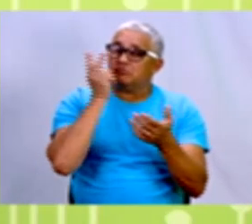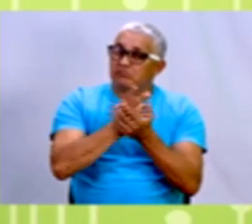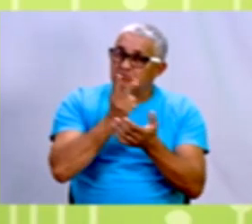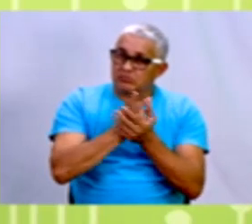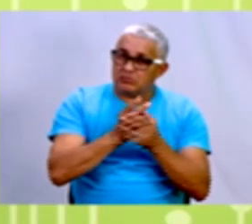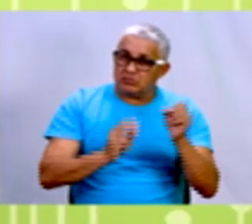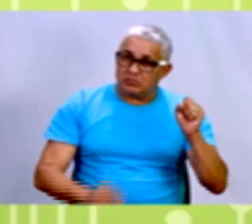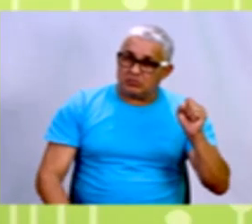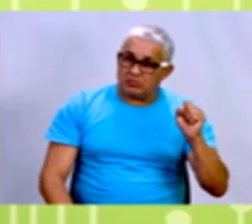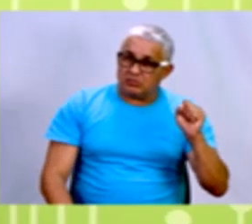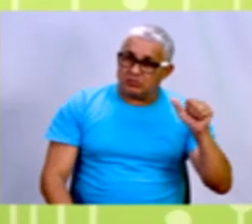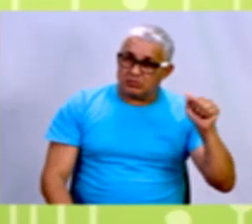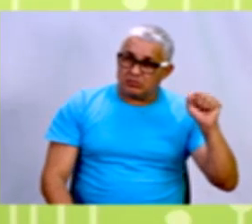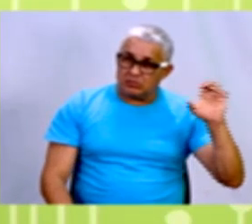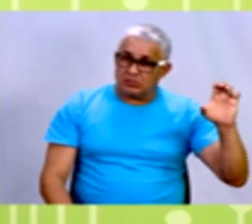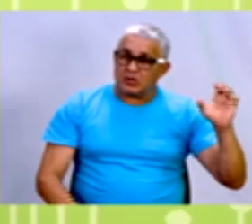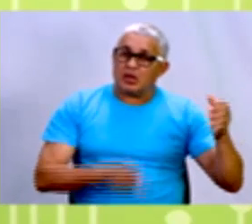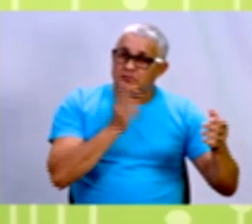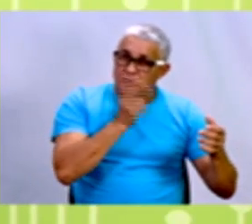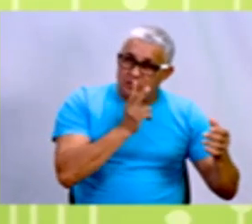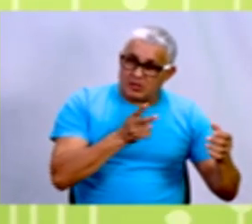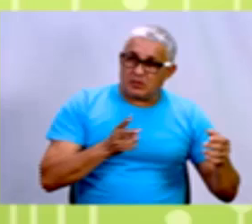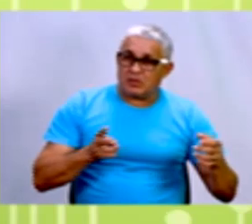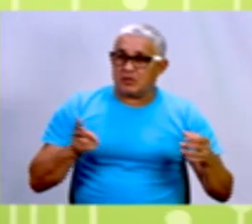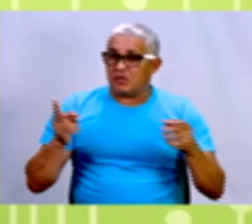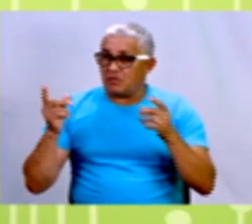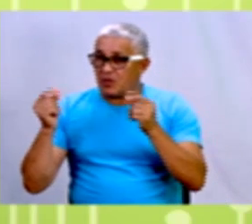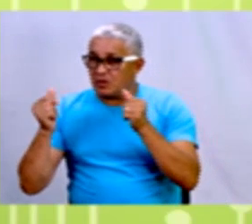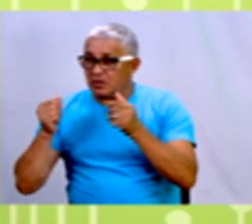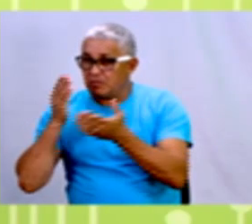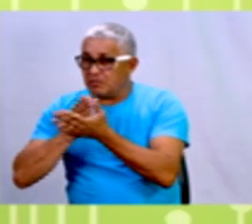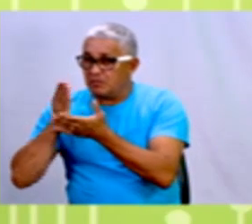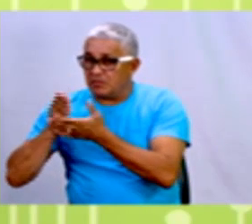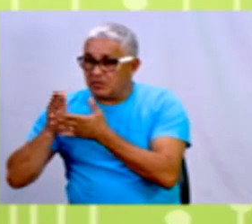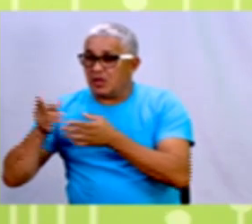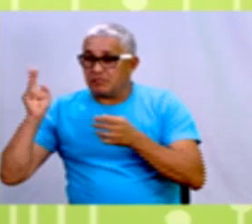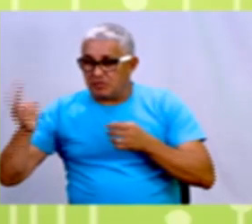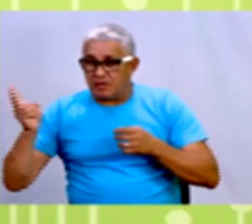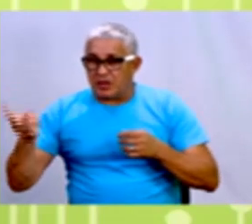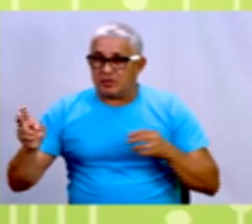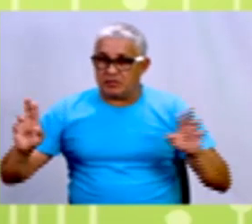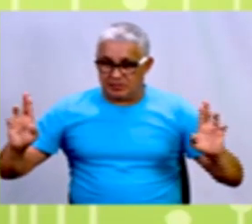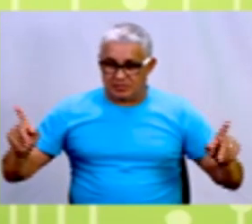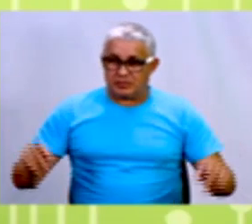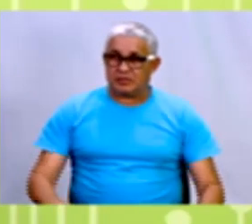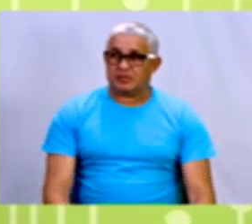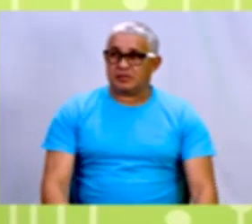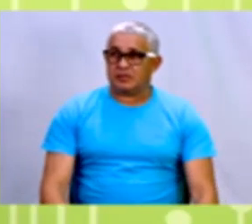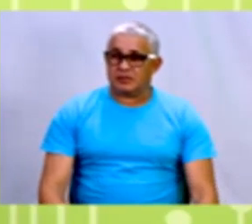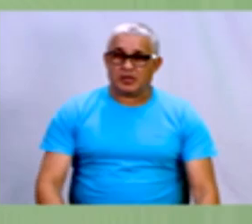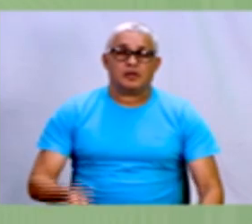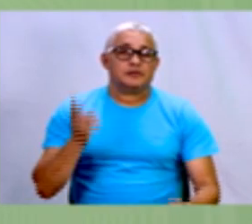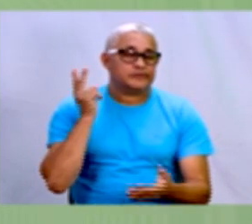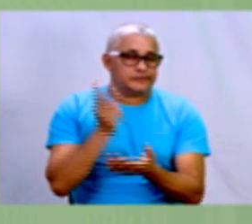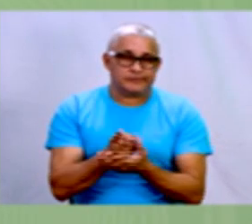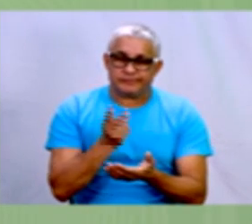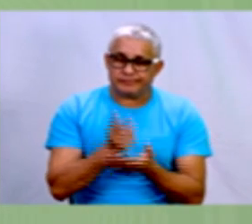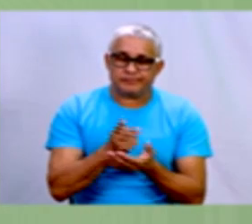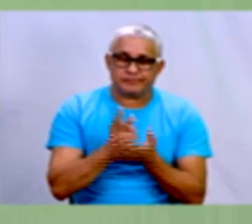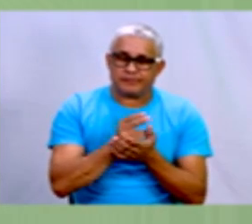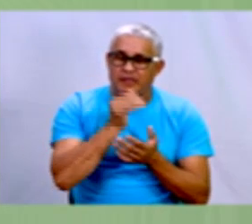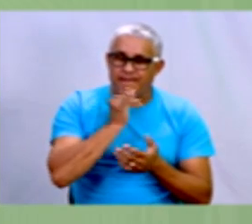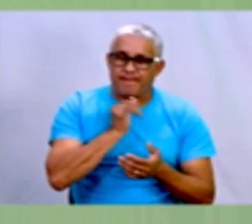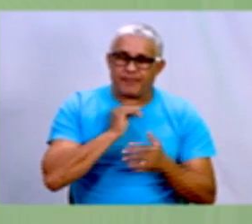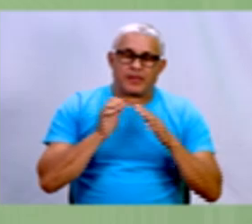valor da parcela é o mesmo. Então, o valor da amortização ela vai variando, tá? Então, vamos dar o mesmo exemplo que a gente fez